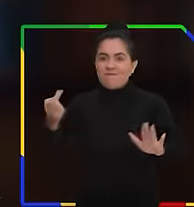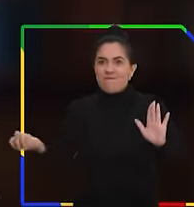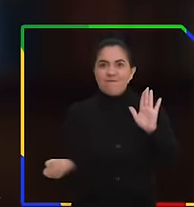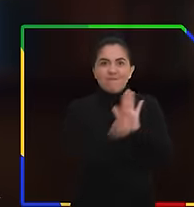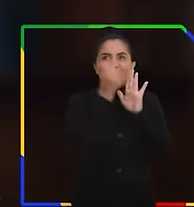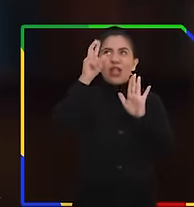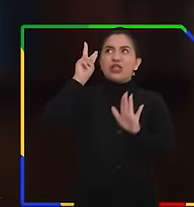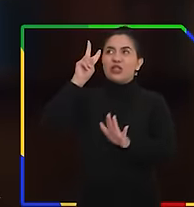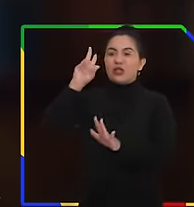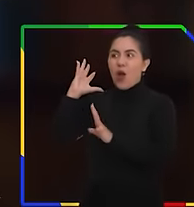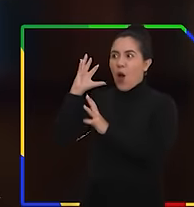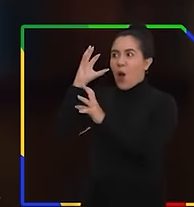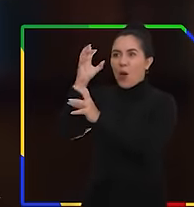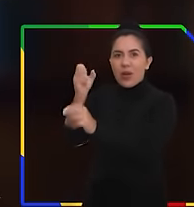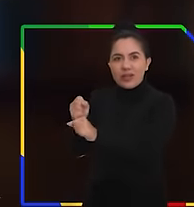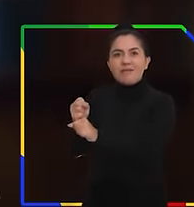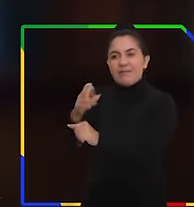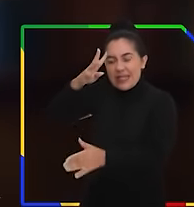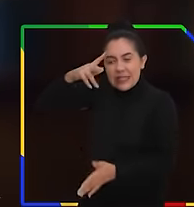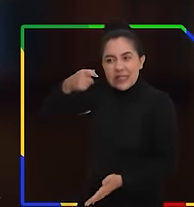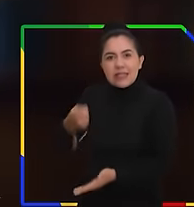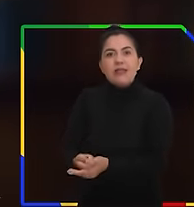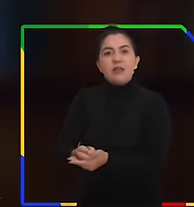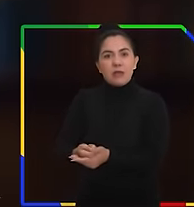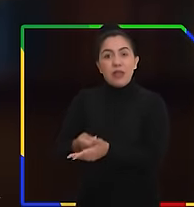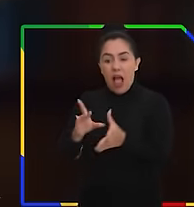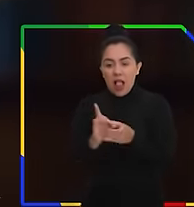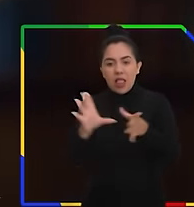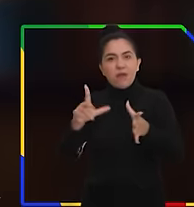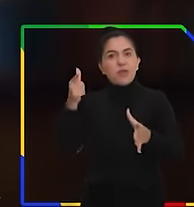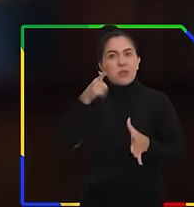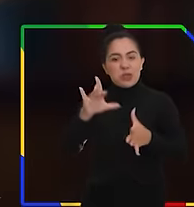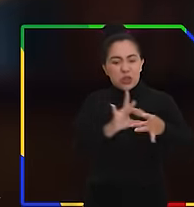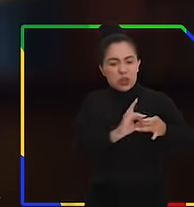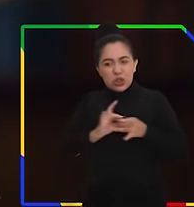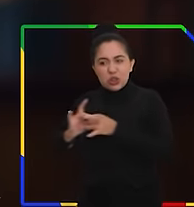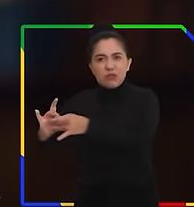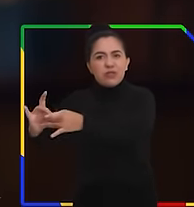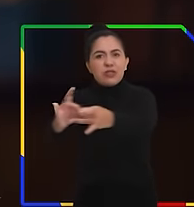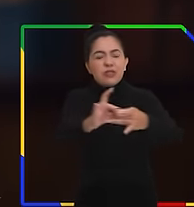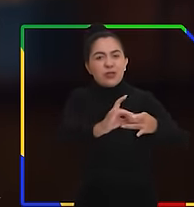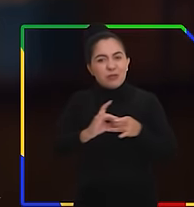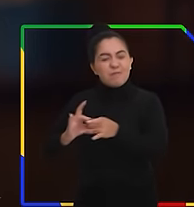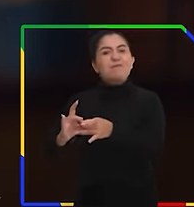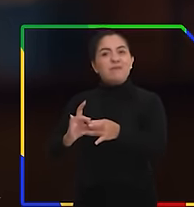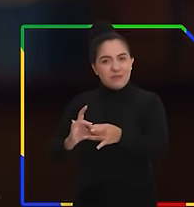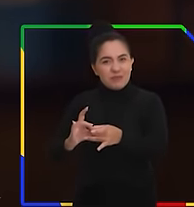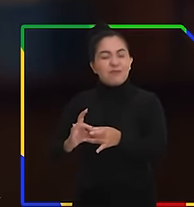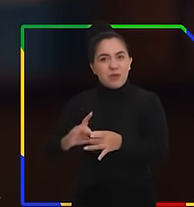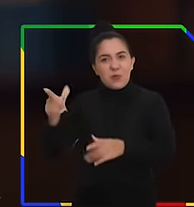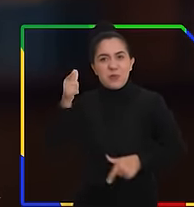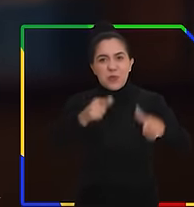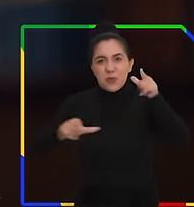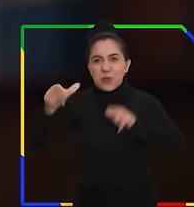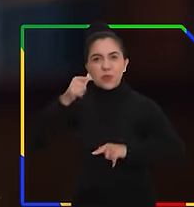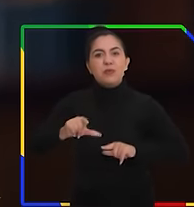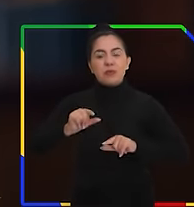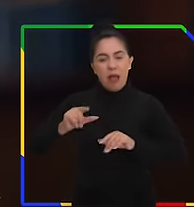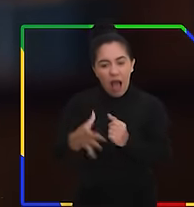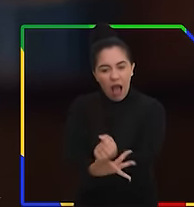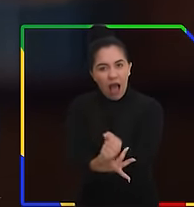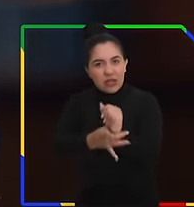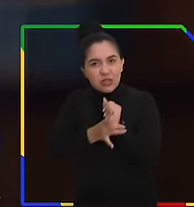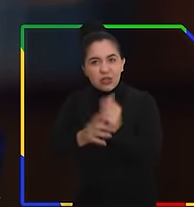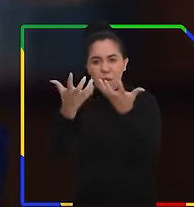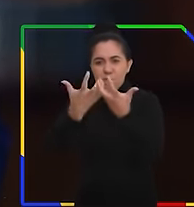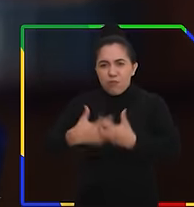Em momentos decisivos da história, a defesa da democracia é capaz de unir adversários de longa data. Foi assim na construção da